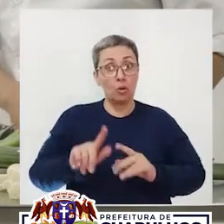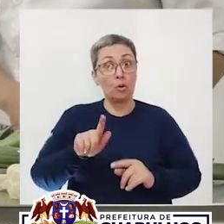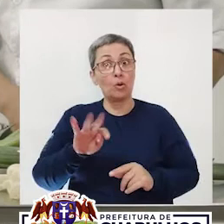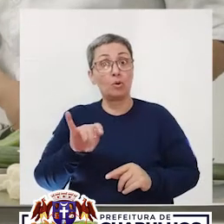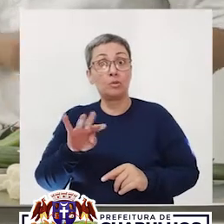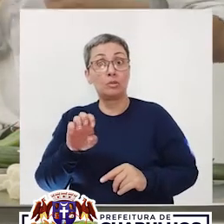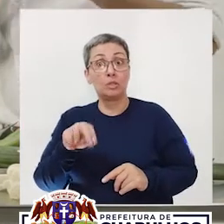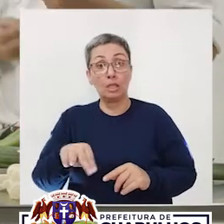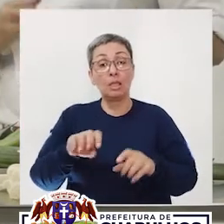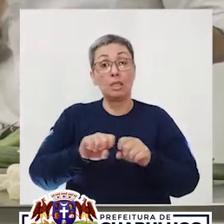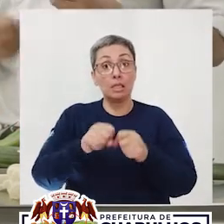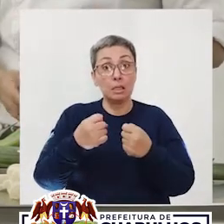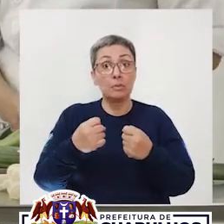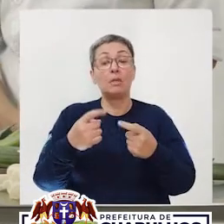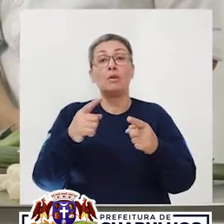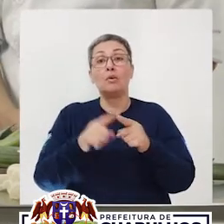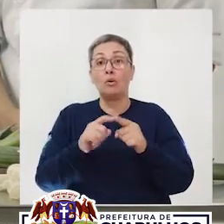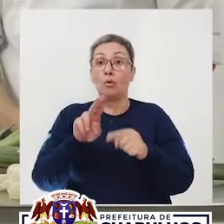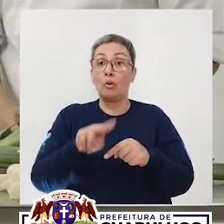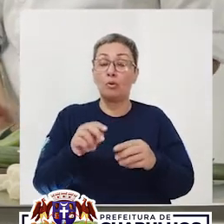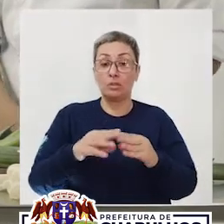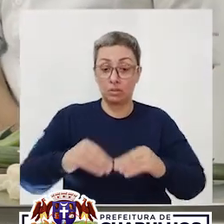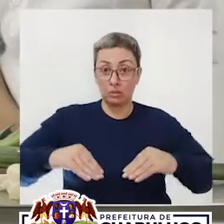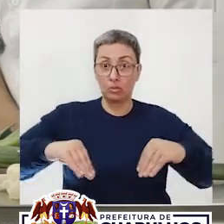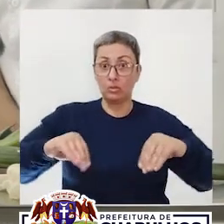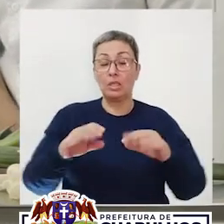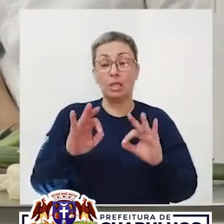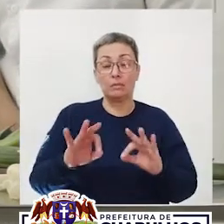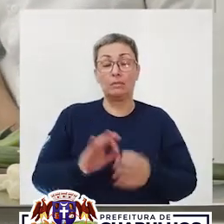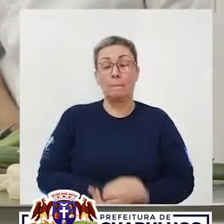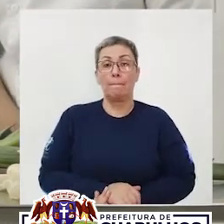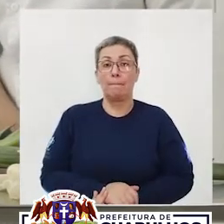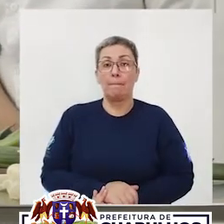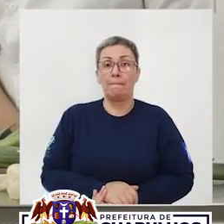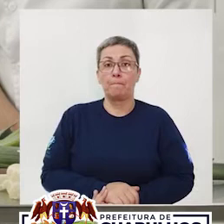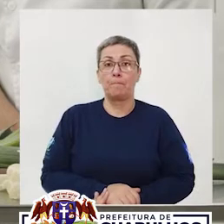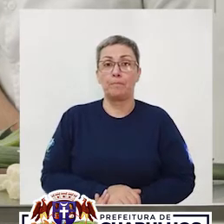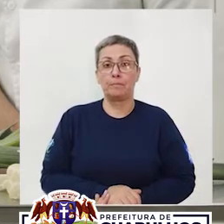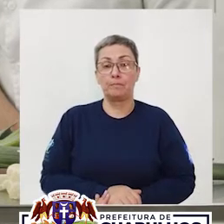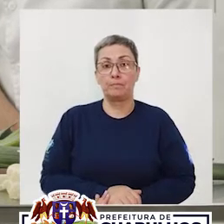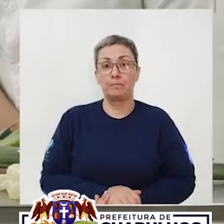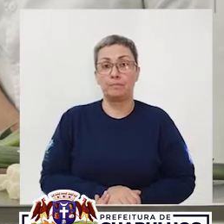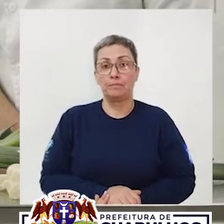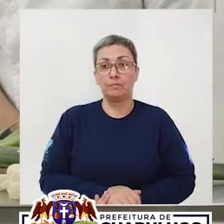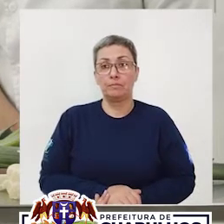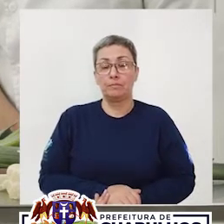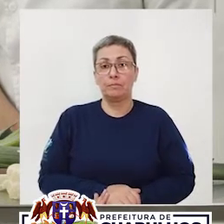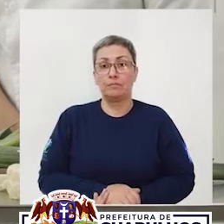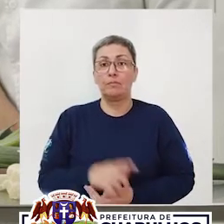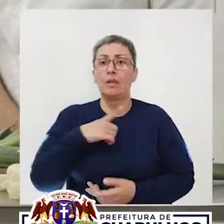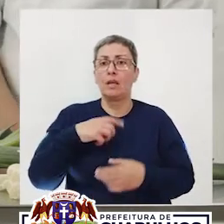mantém o glúten para que se quebre na hora que você for comer essa quiche, né? É.